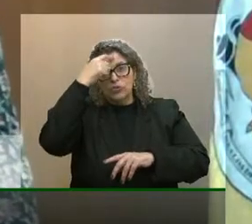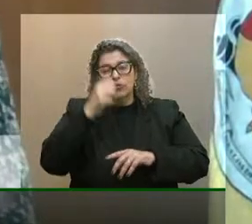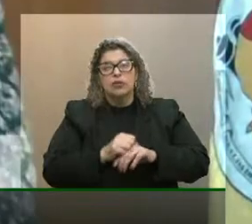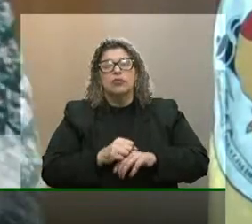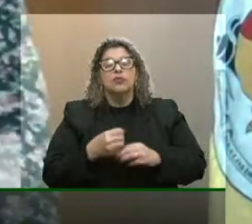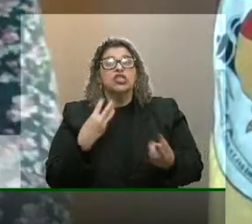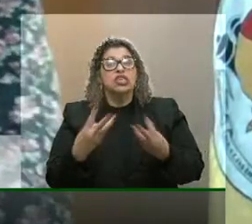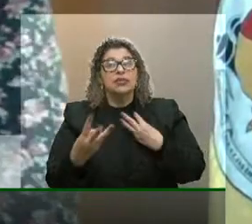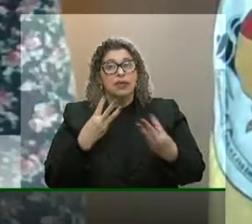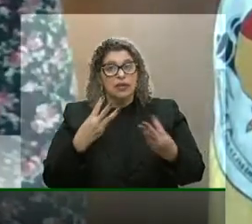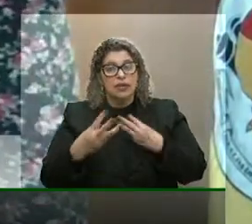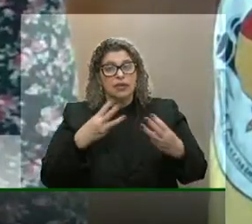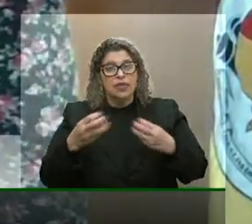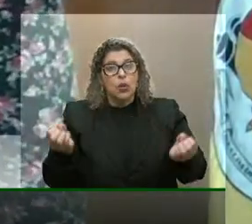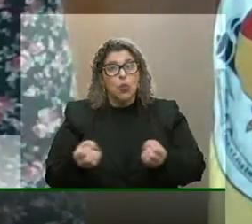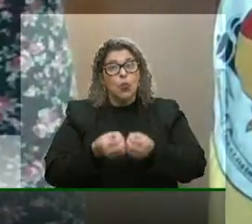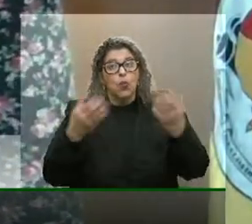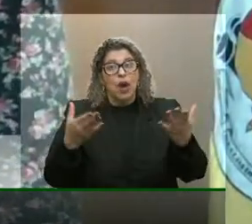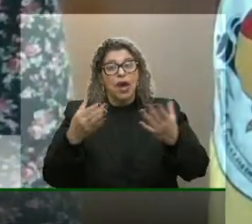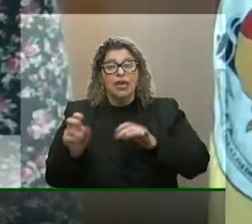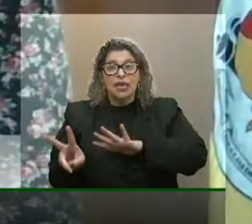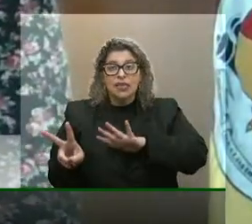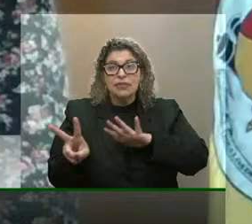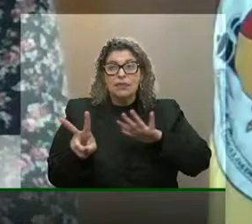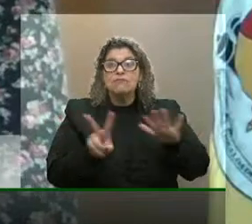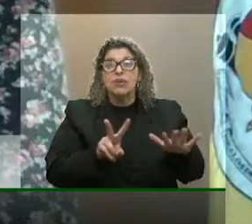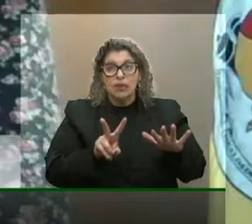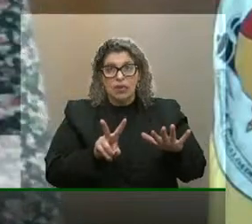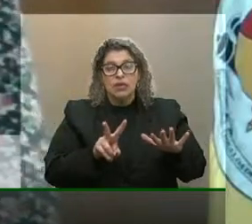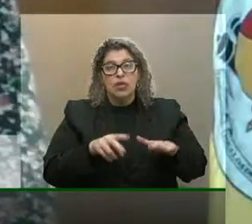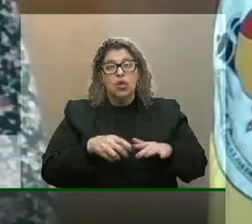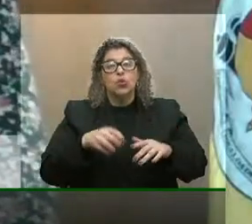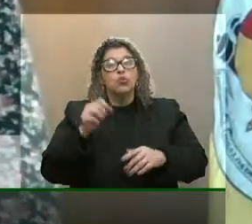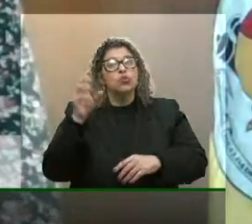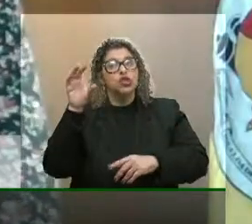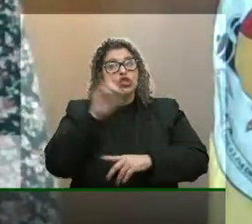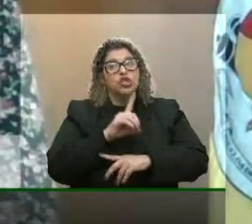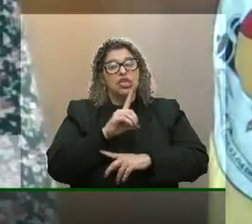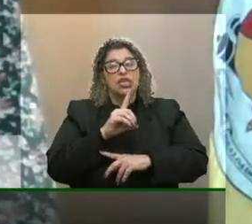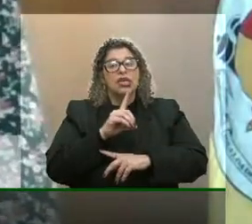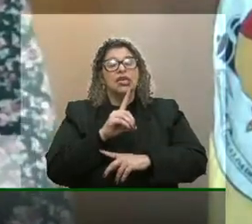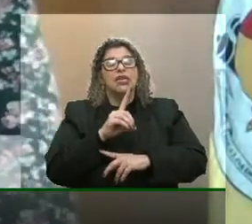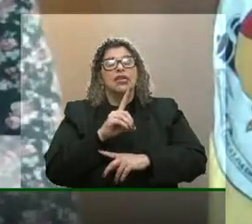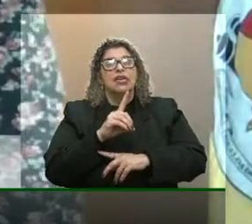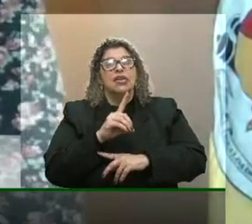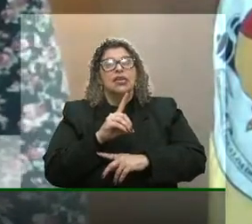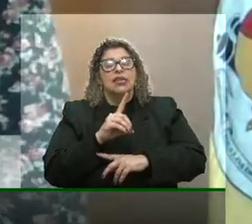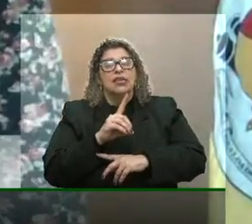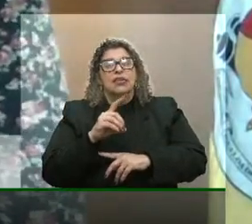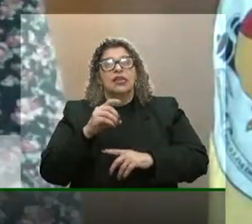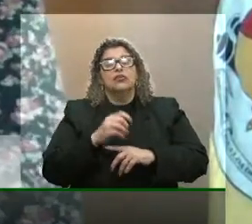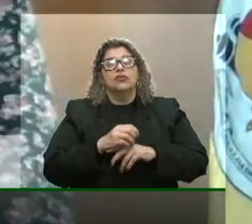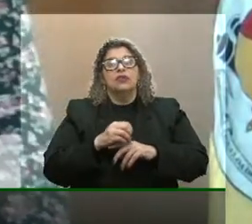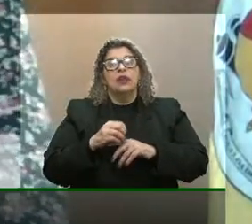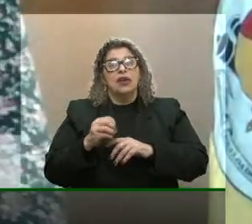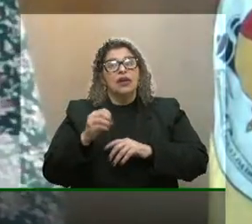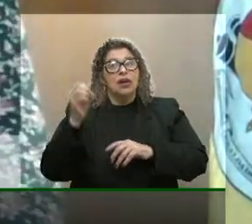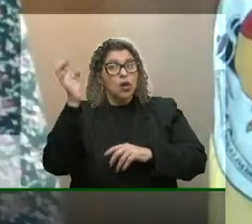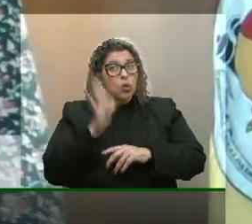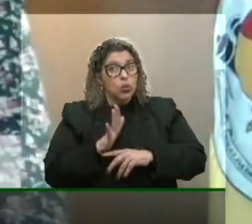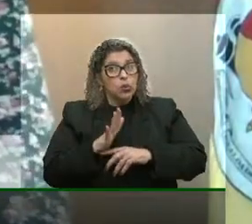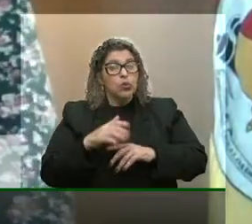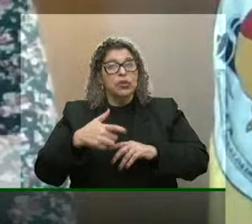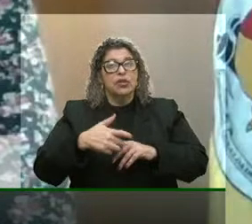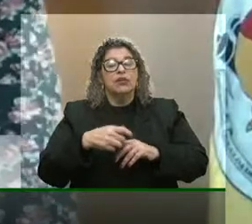Trânsito, a serem comemorados na semana que está incluído o Dia Nacional do Trânsito, 25 de setembro.